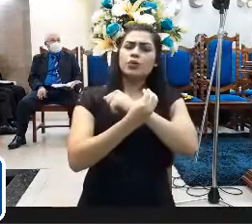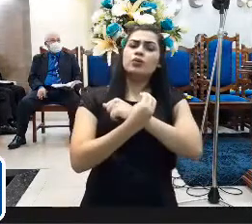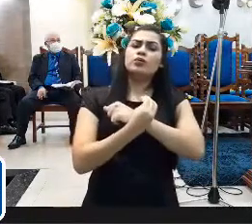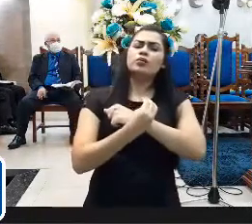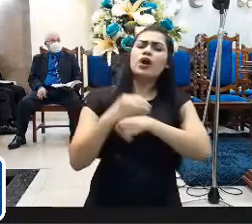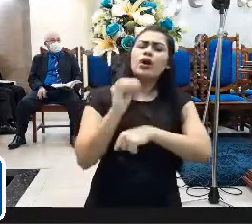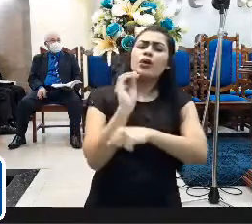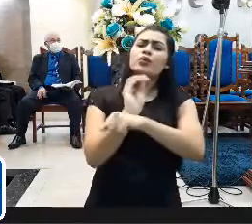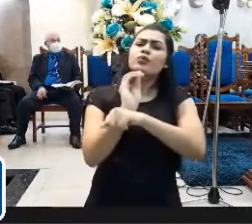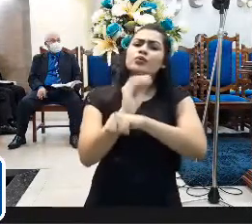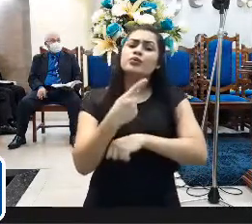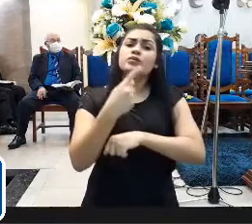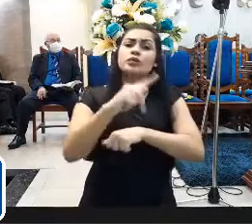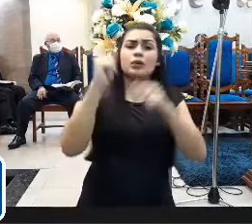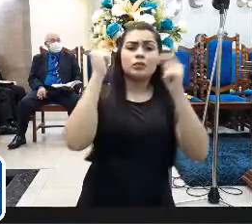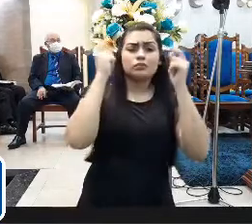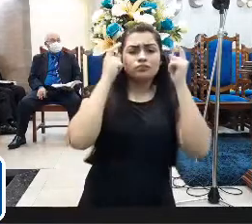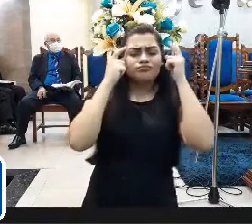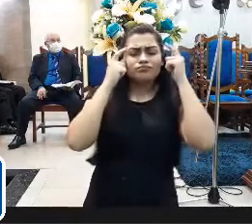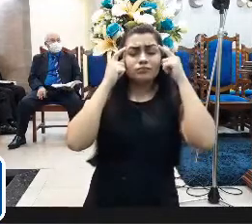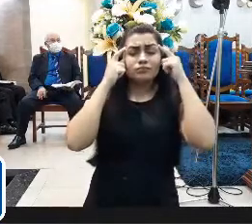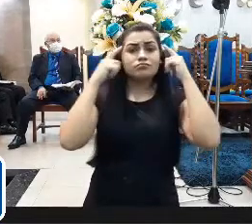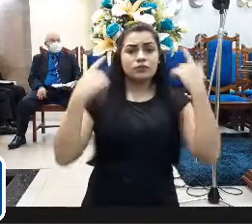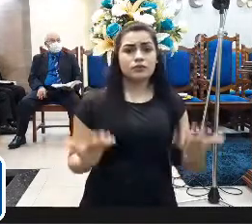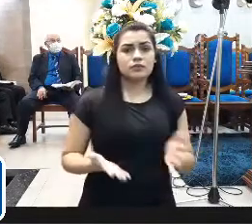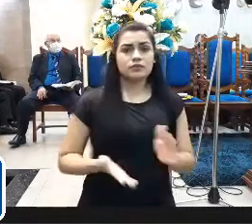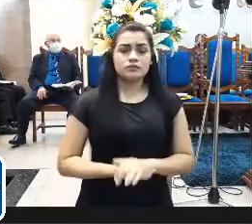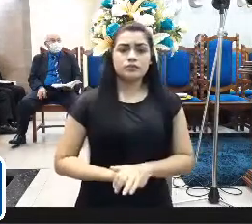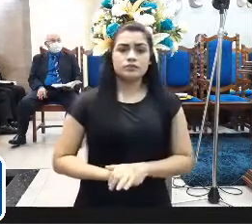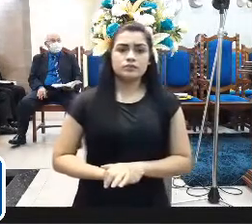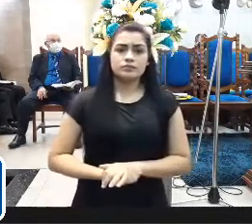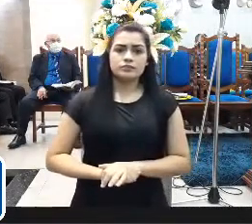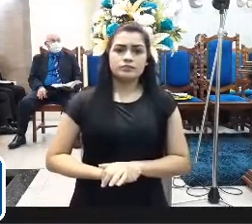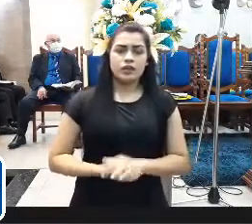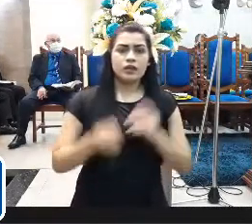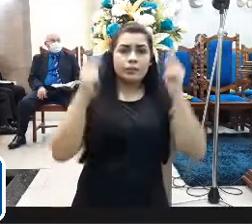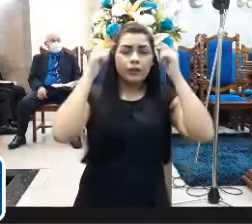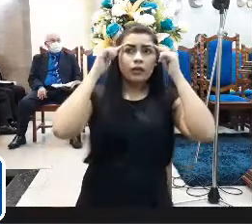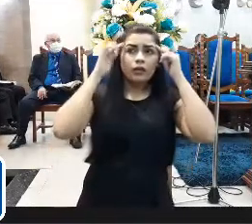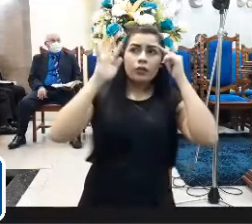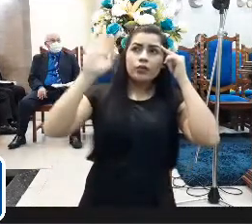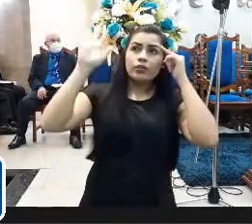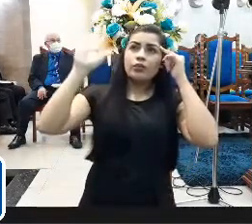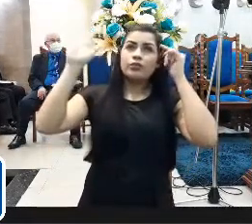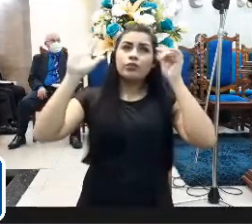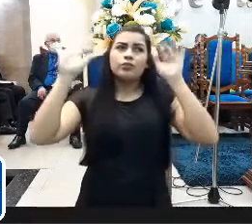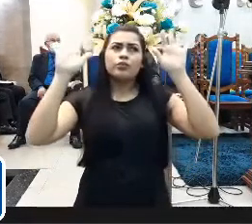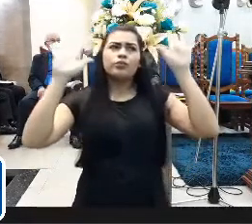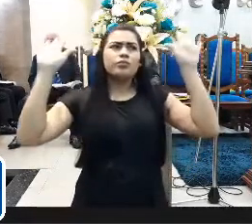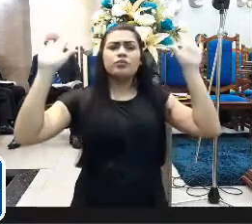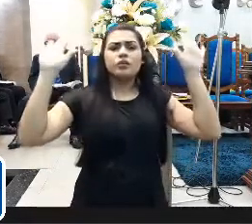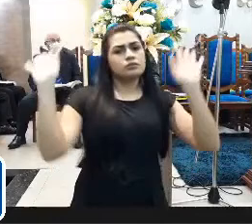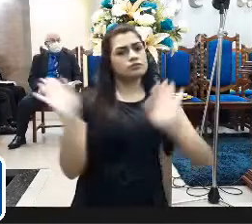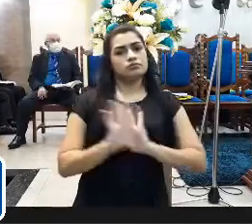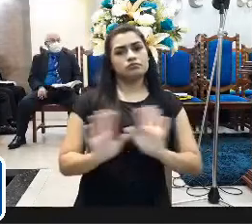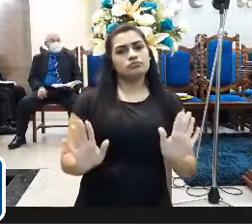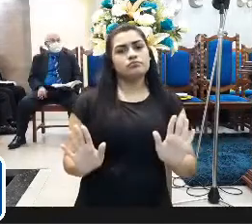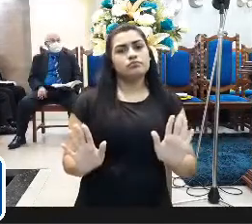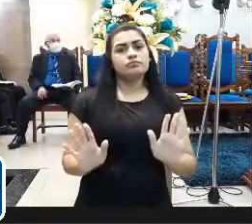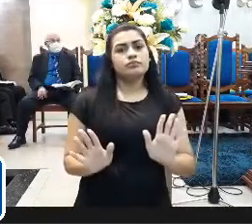mente, prepare a sua mente. Não deixe a sua mente assim solta, como as vestes esvoaçadas.